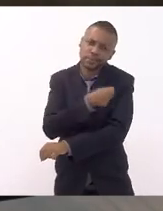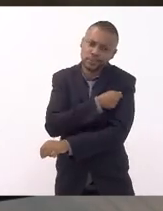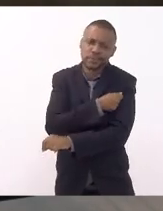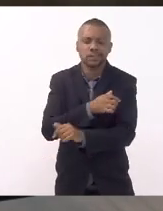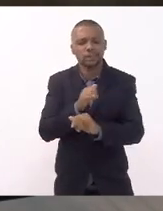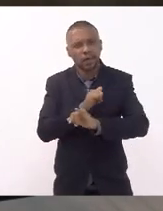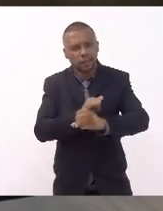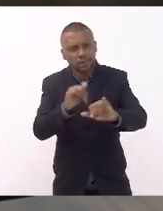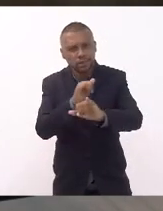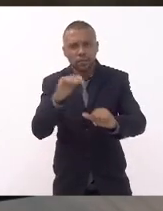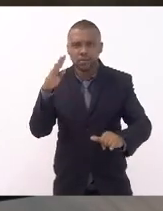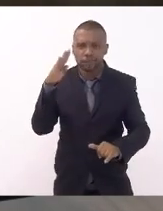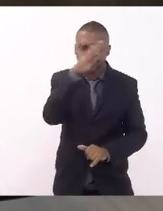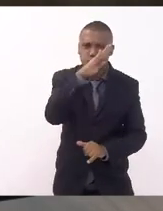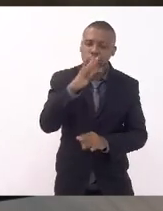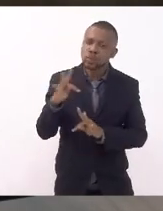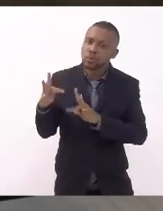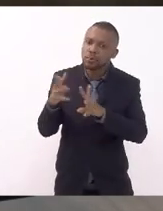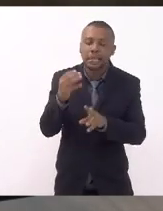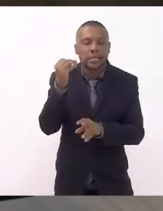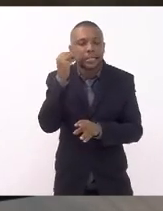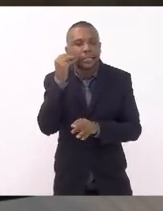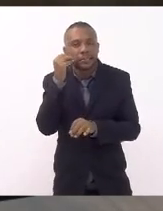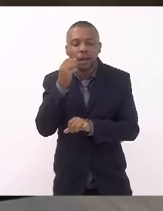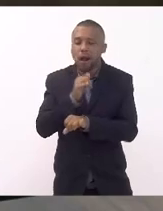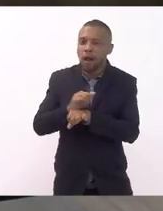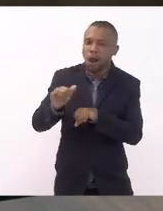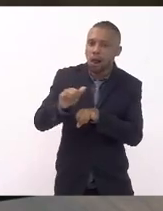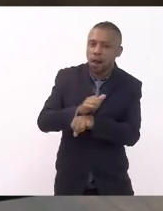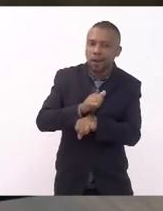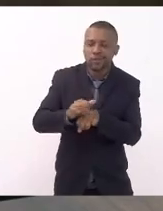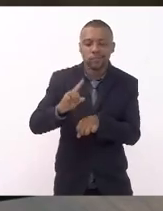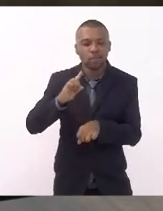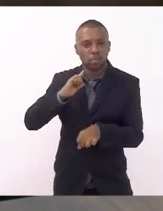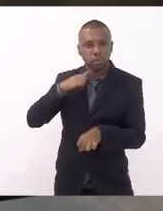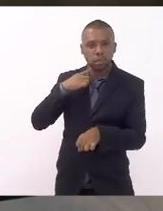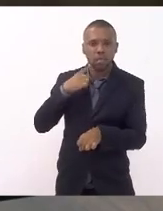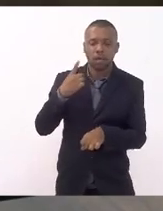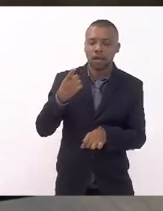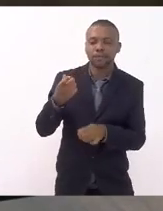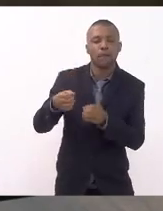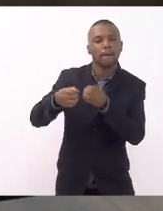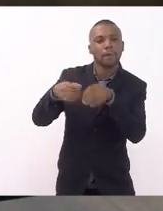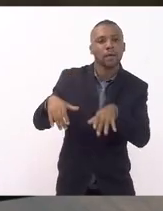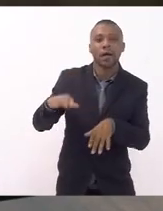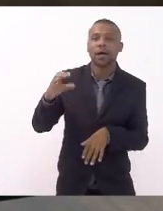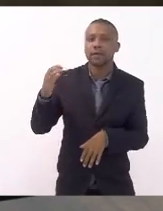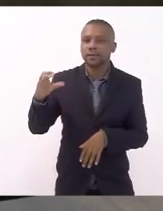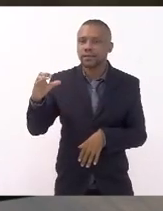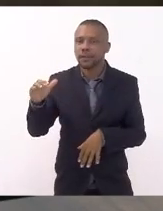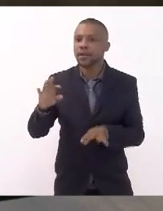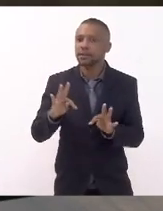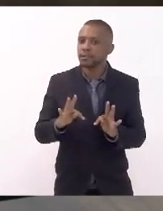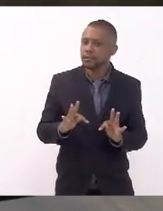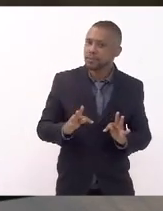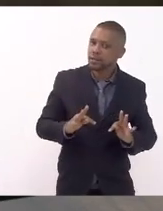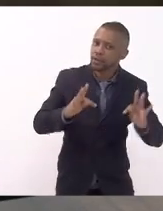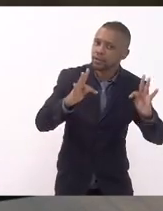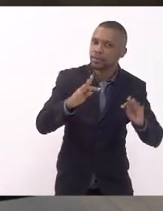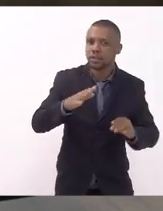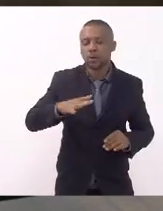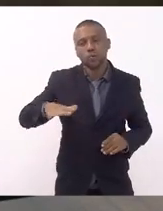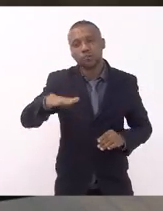República, de toda a tentativa de macular a ciência e a tecnologia, os espaços